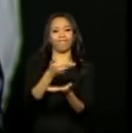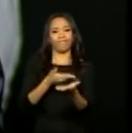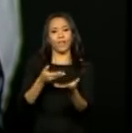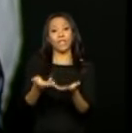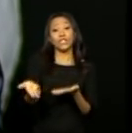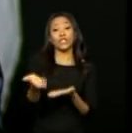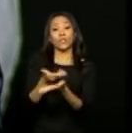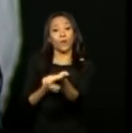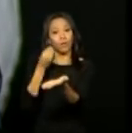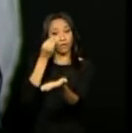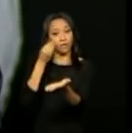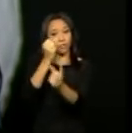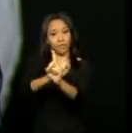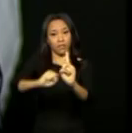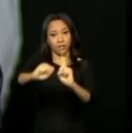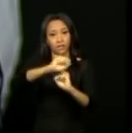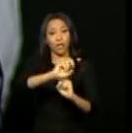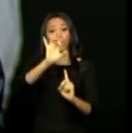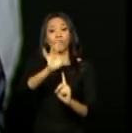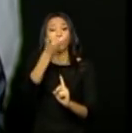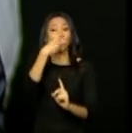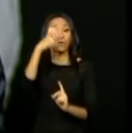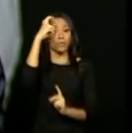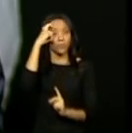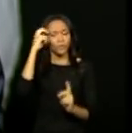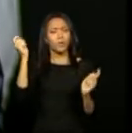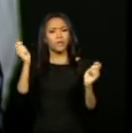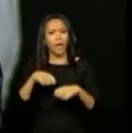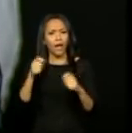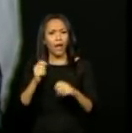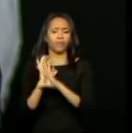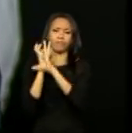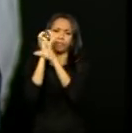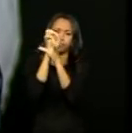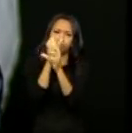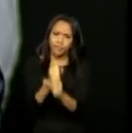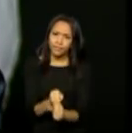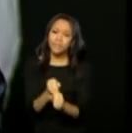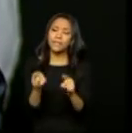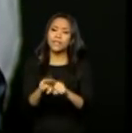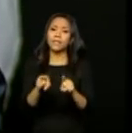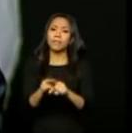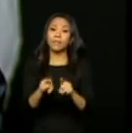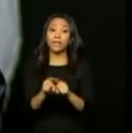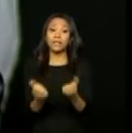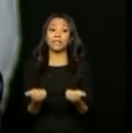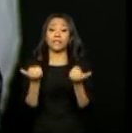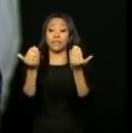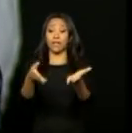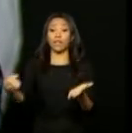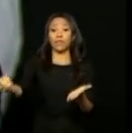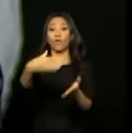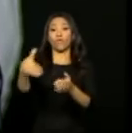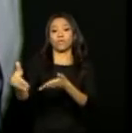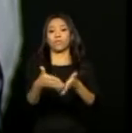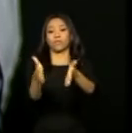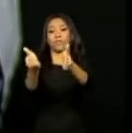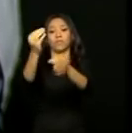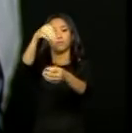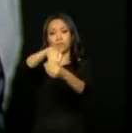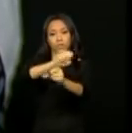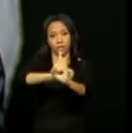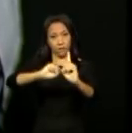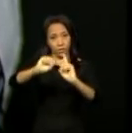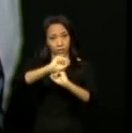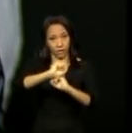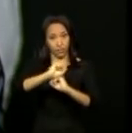cultura pode agregar valor ao desenvolvimento e abrir caminho para a inovação no seio da sociedade. Entendida desse